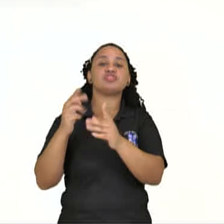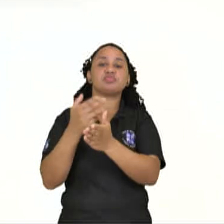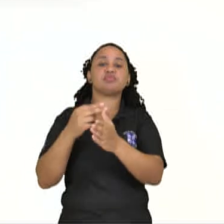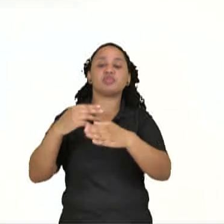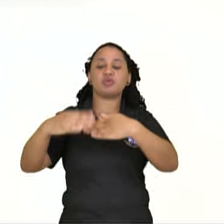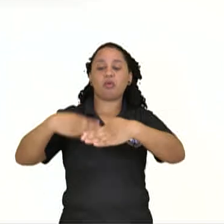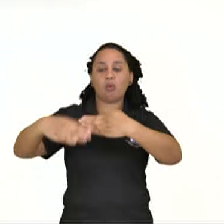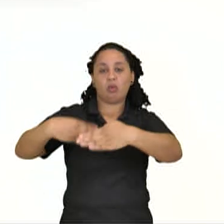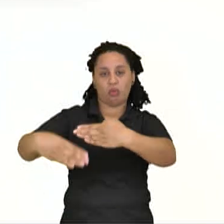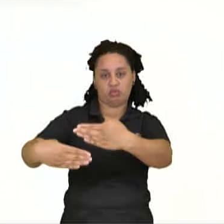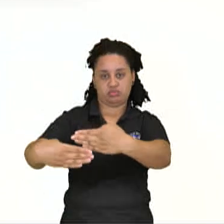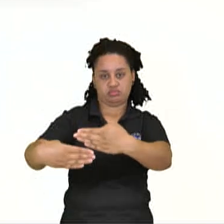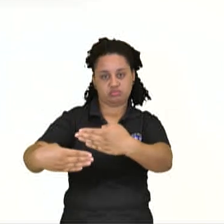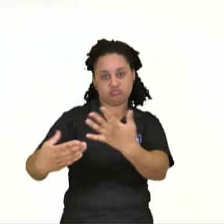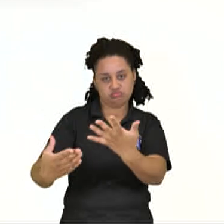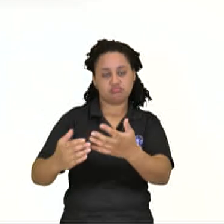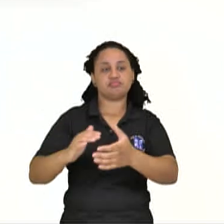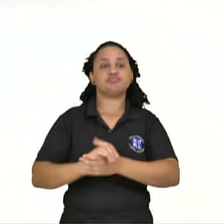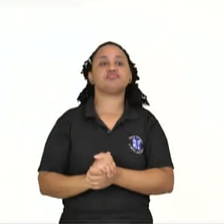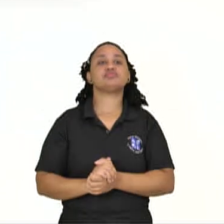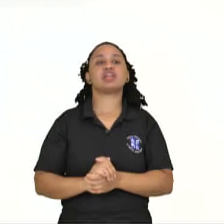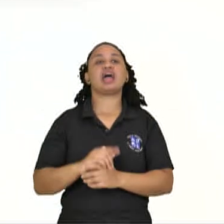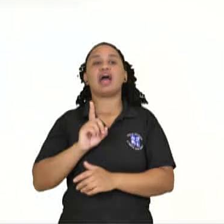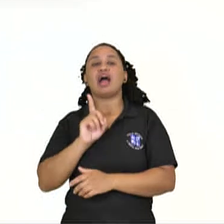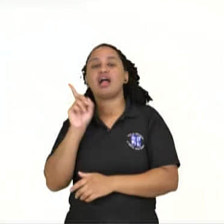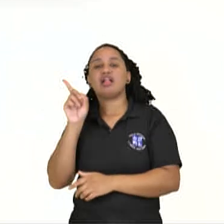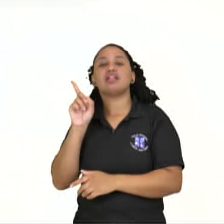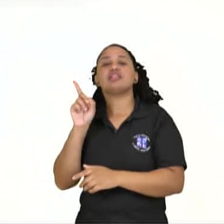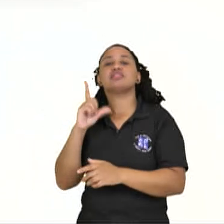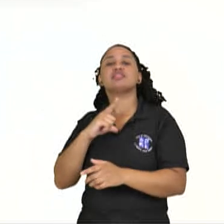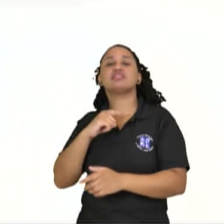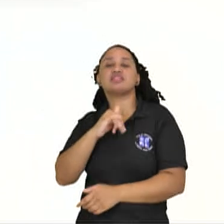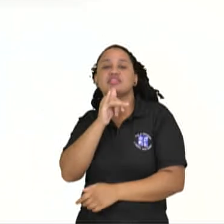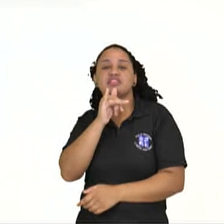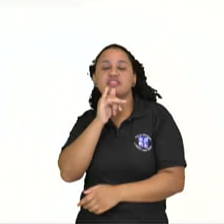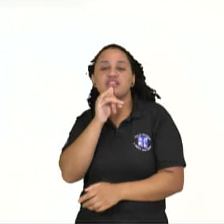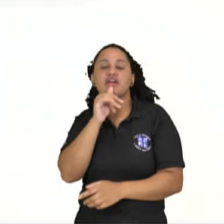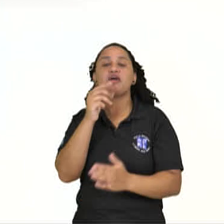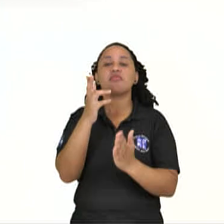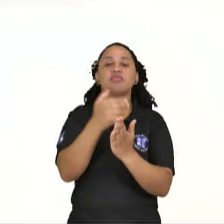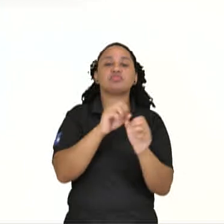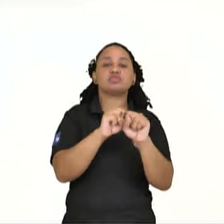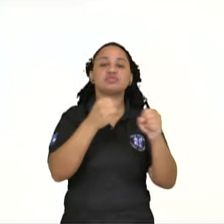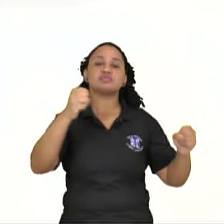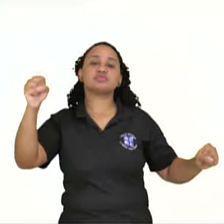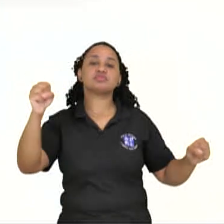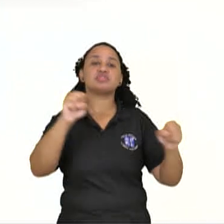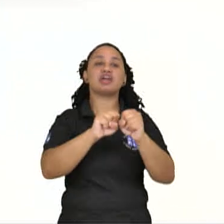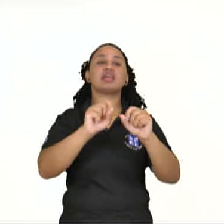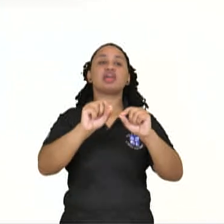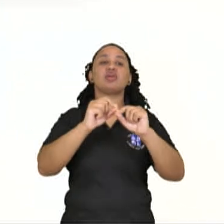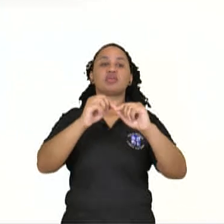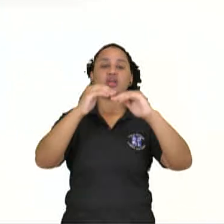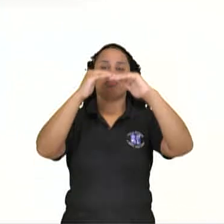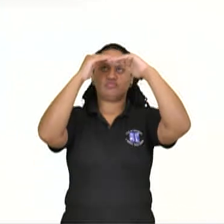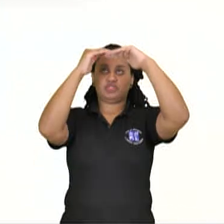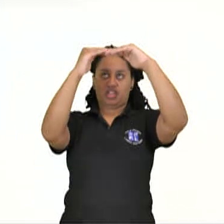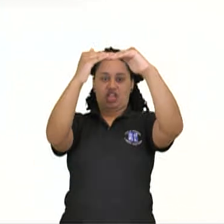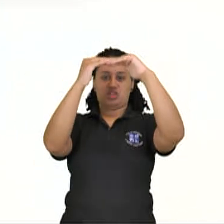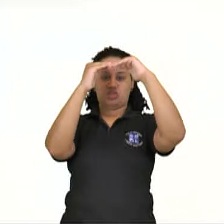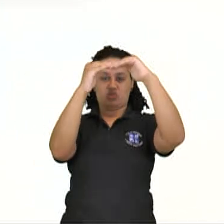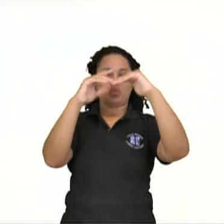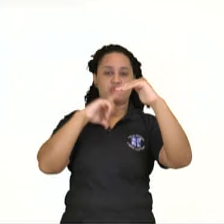Vamos pensar agora nas pinturas em grandes dimensões em outra sociedade. No Tibete,